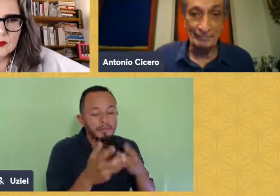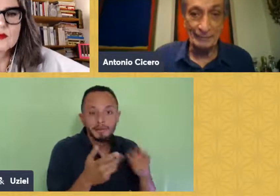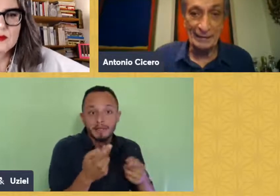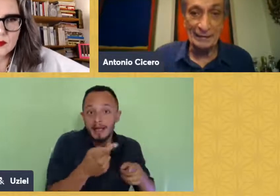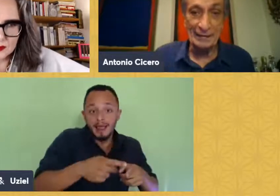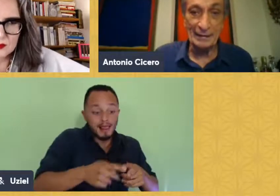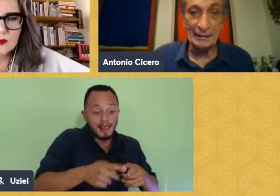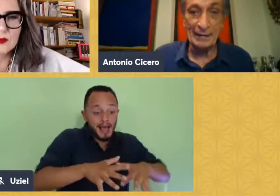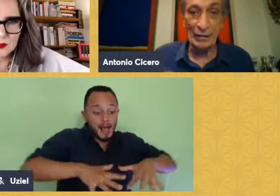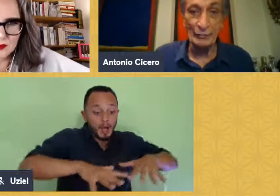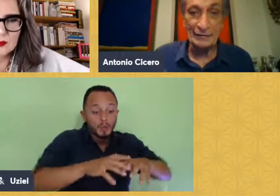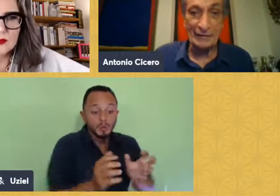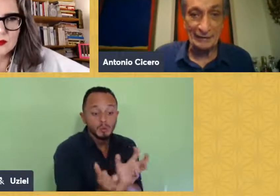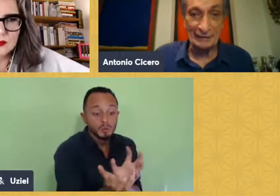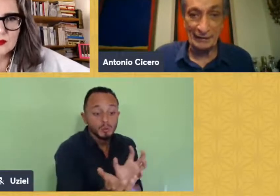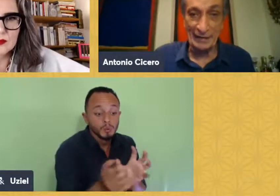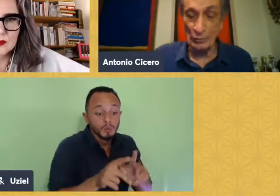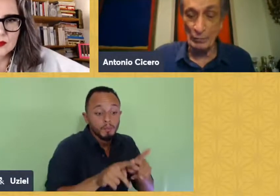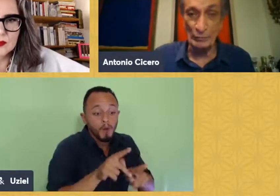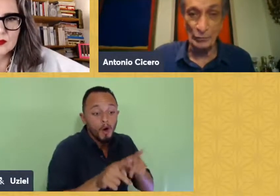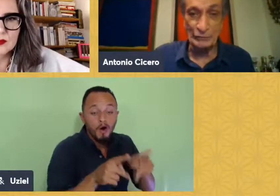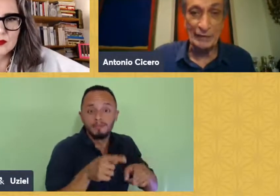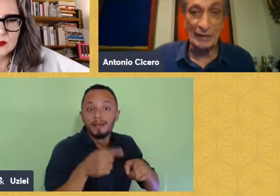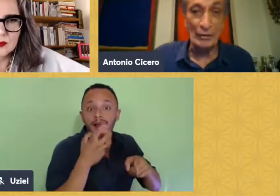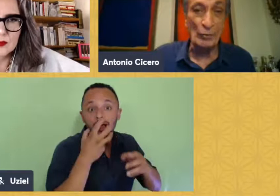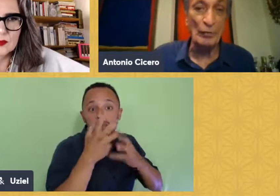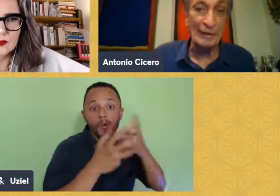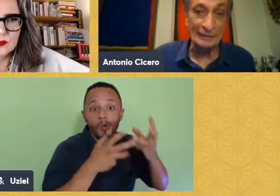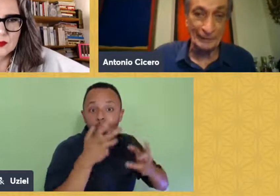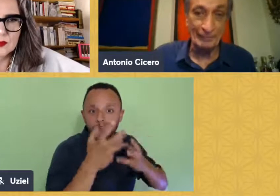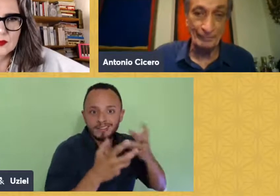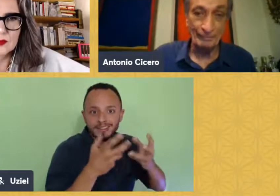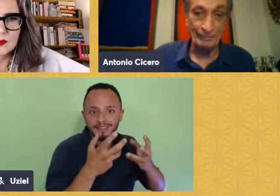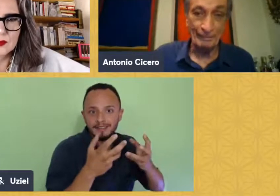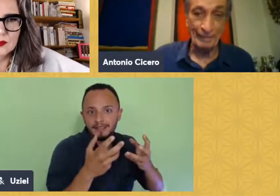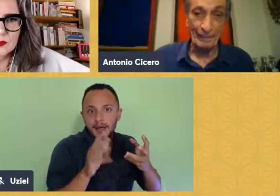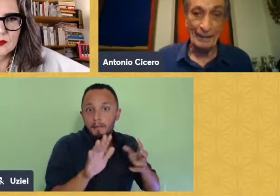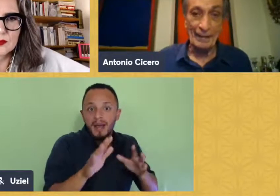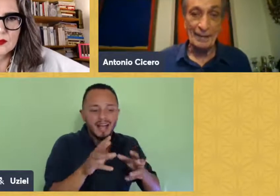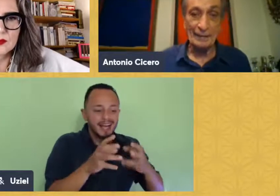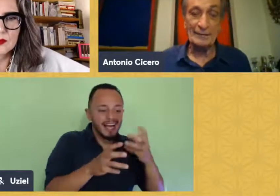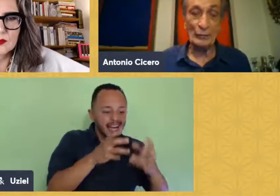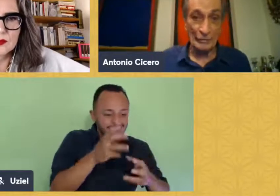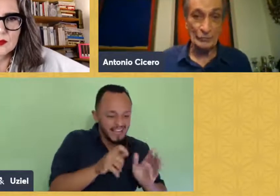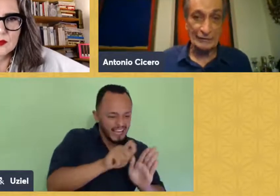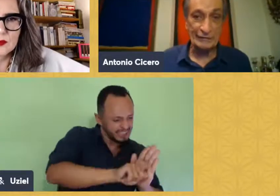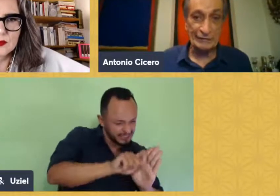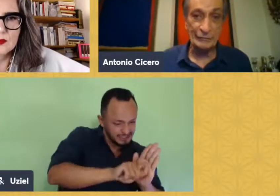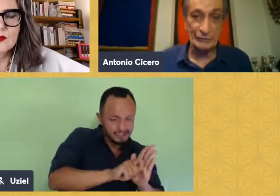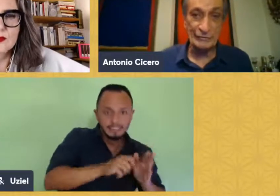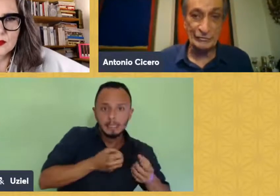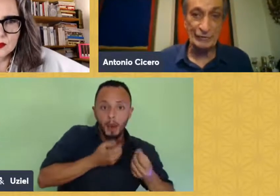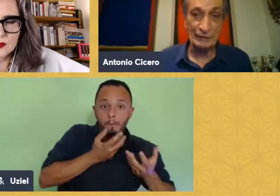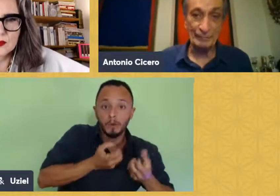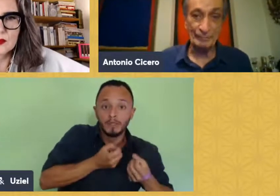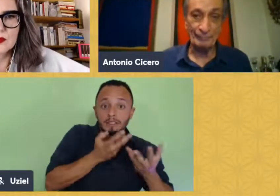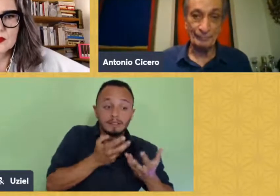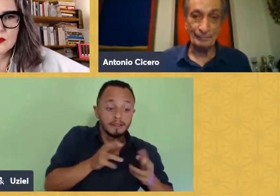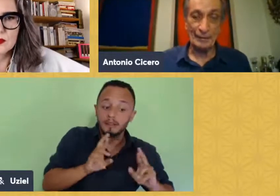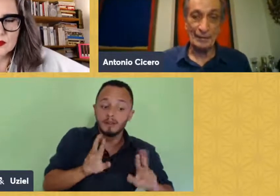cantada e não escrita, nem como música, nem como letra. Então, isso